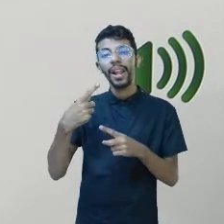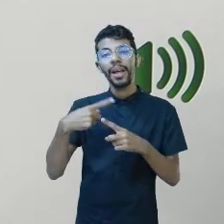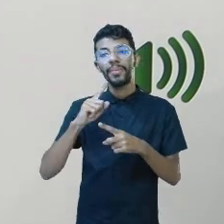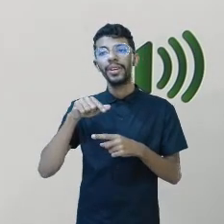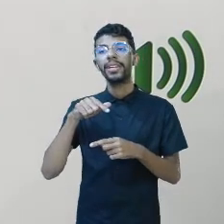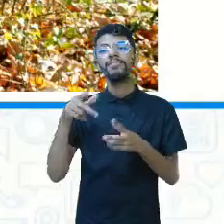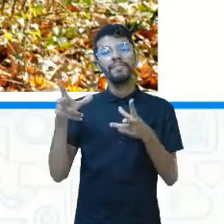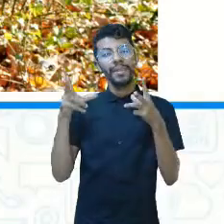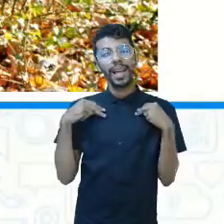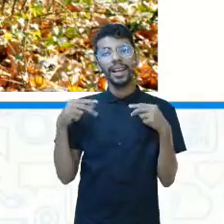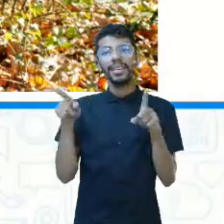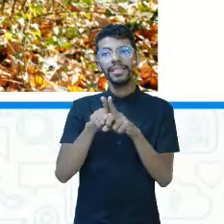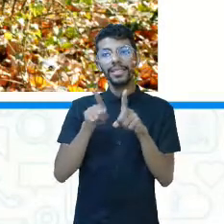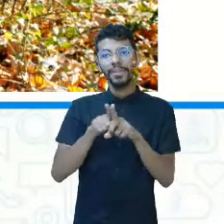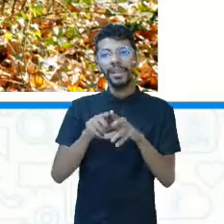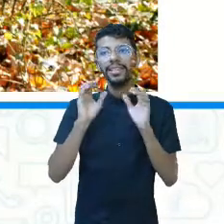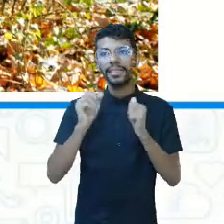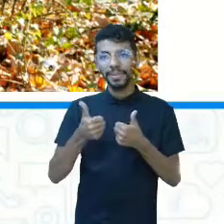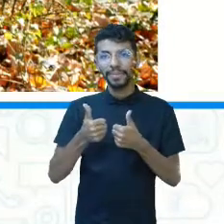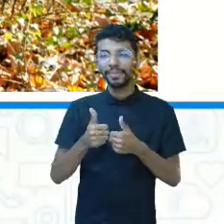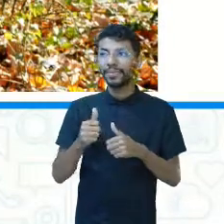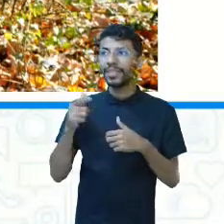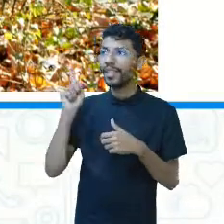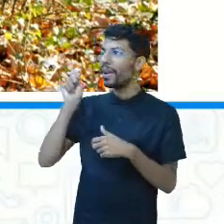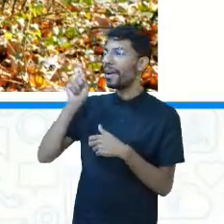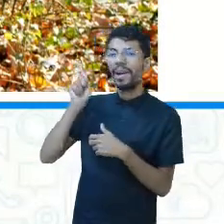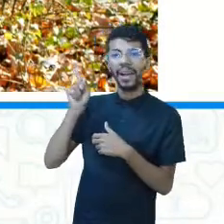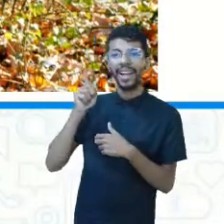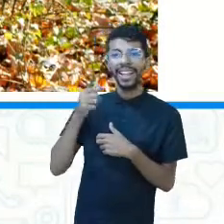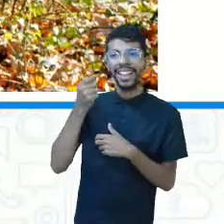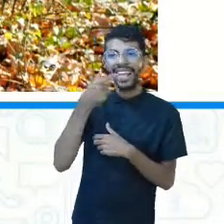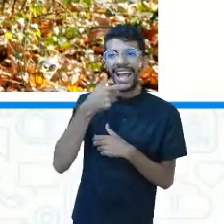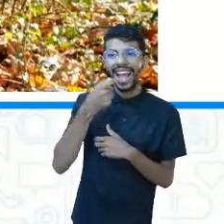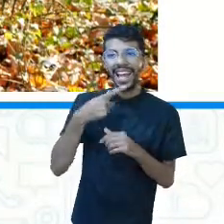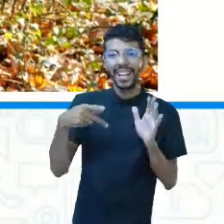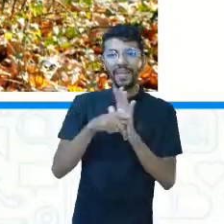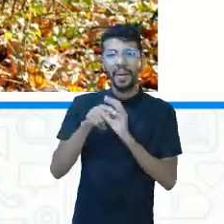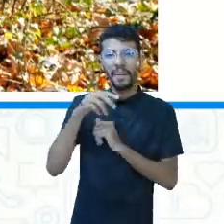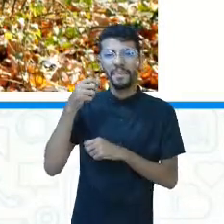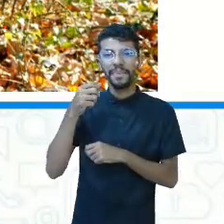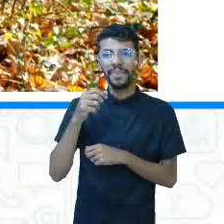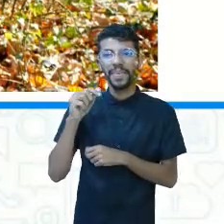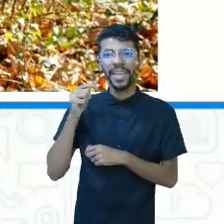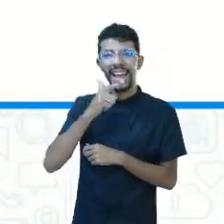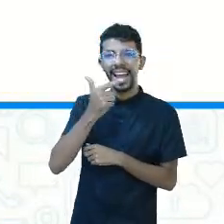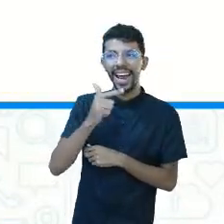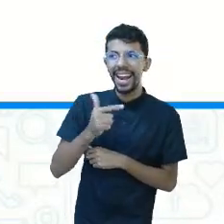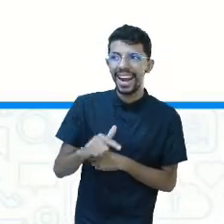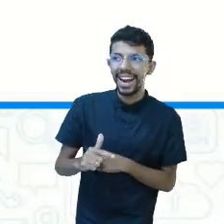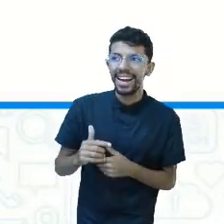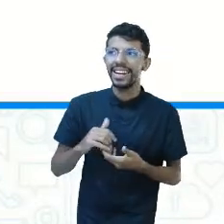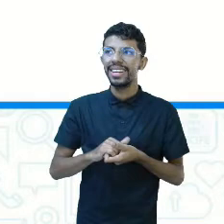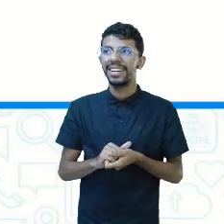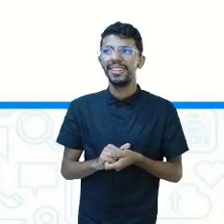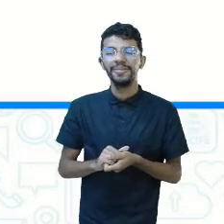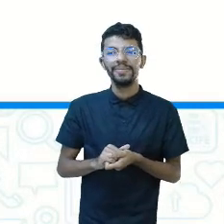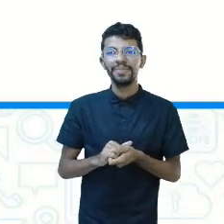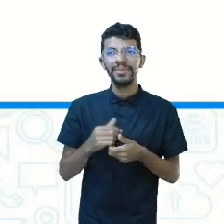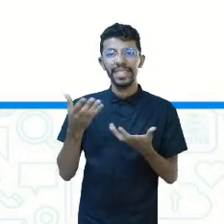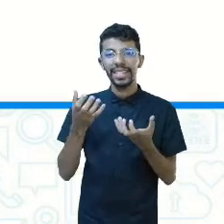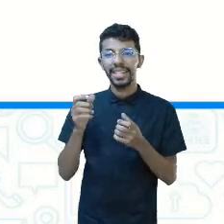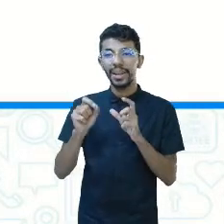um alô para ele. Olha, a menina está sorrindo aí da história do vendedor de farmácia, da barata, né? Que o que ele queria receitar o